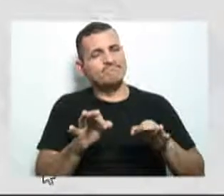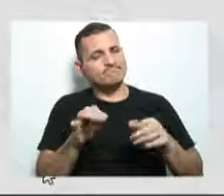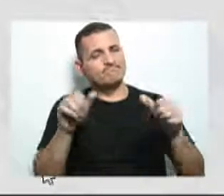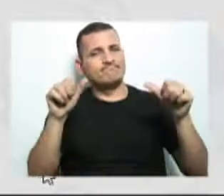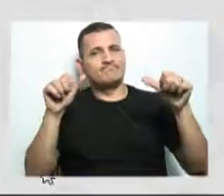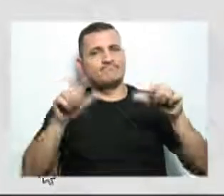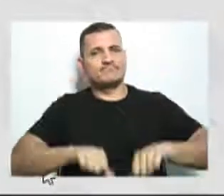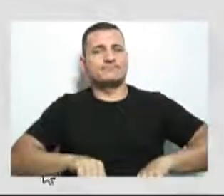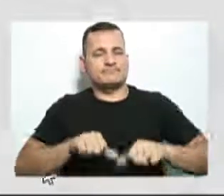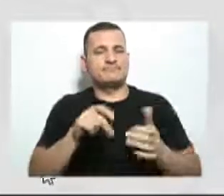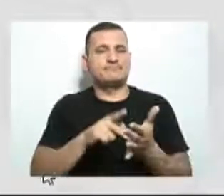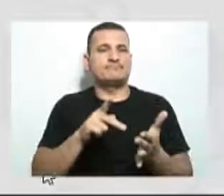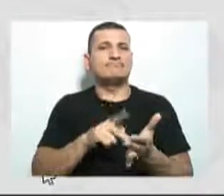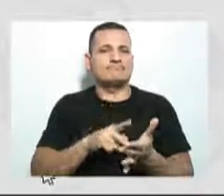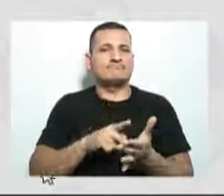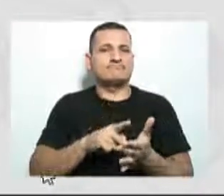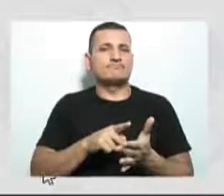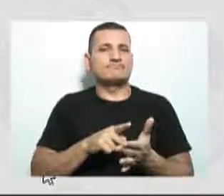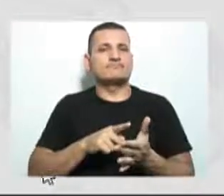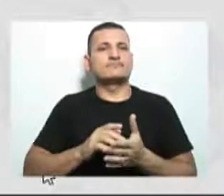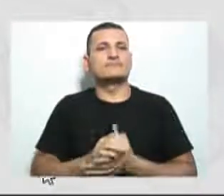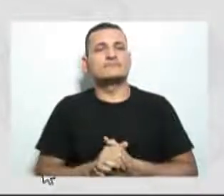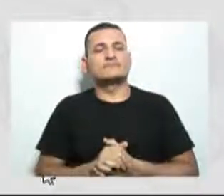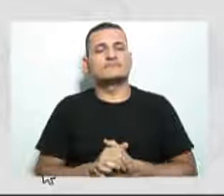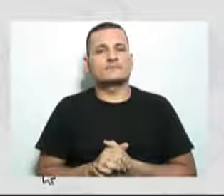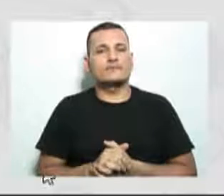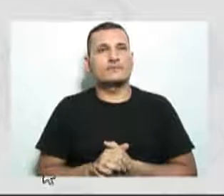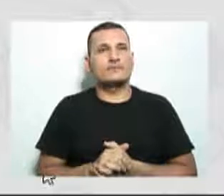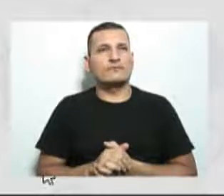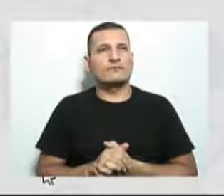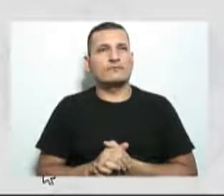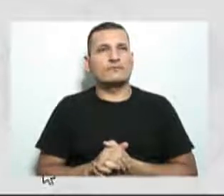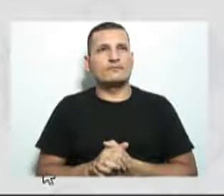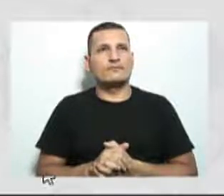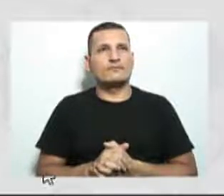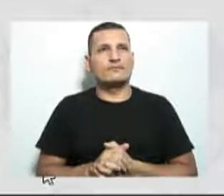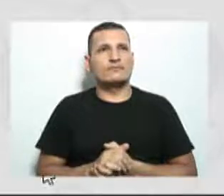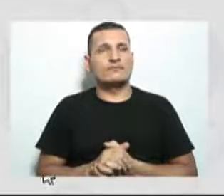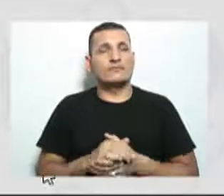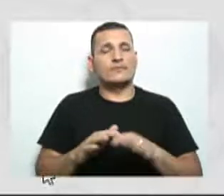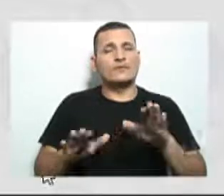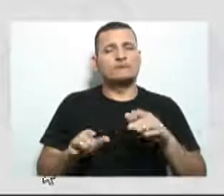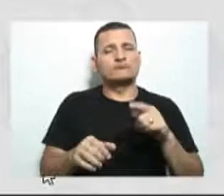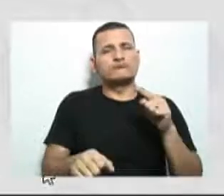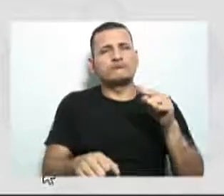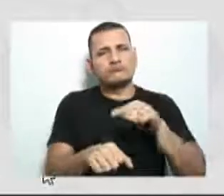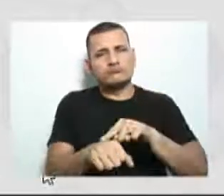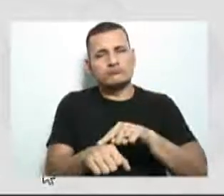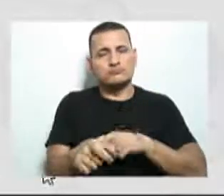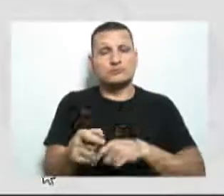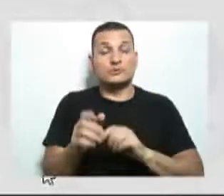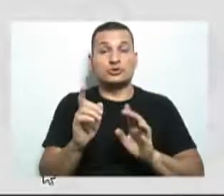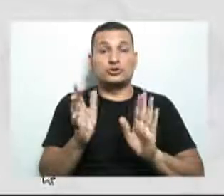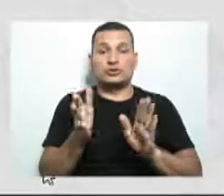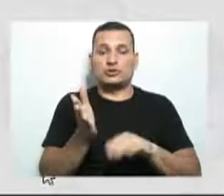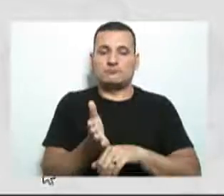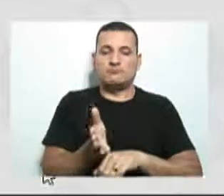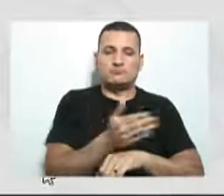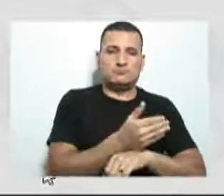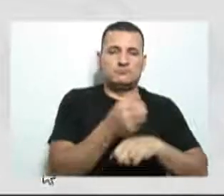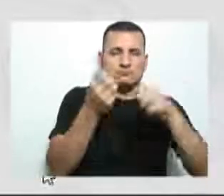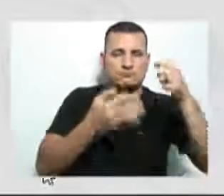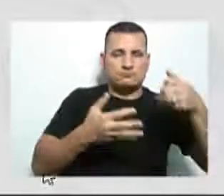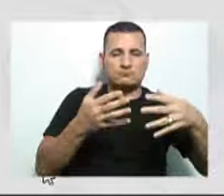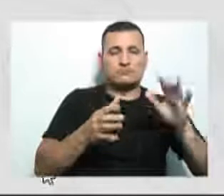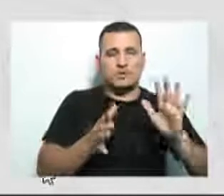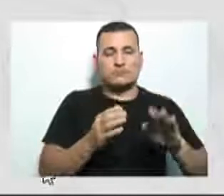a probabilidade de dar errado é muito grande. Olha aí, no momento da negociação, então nós vimos o pré-negociação.